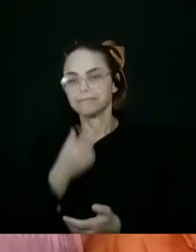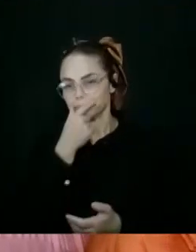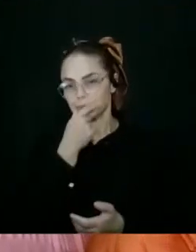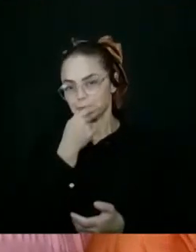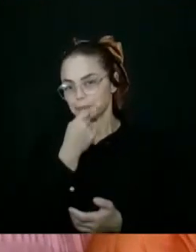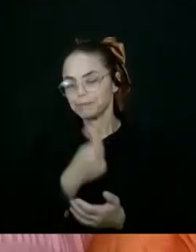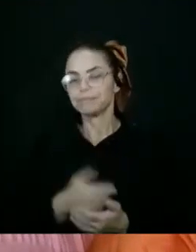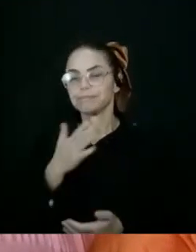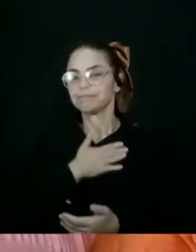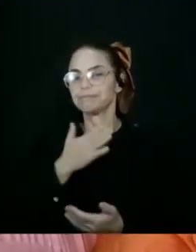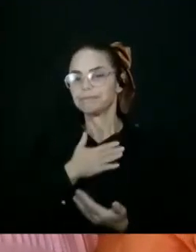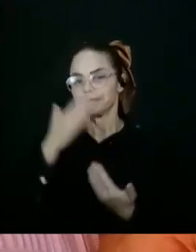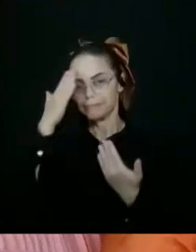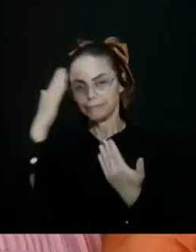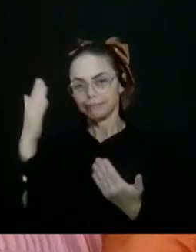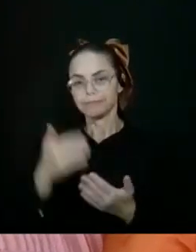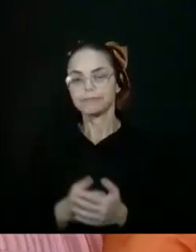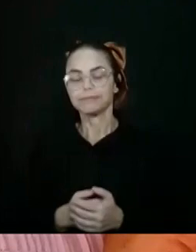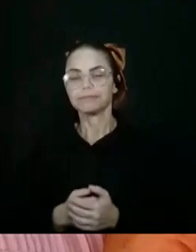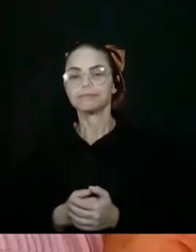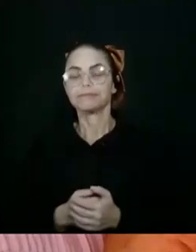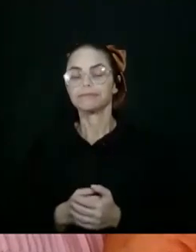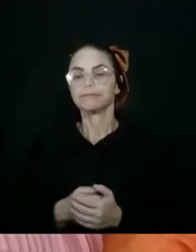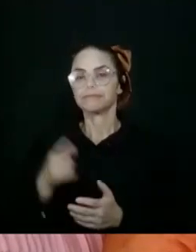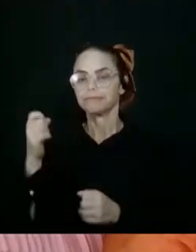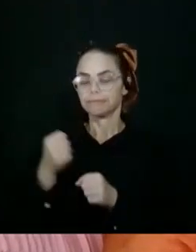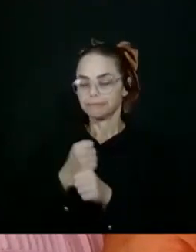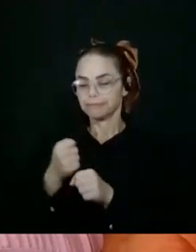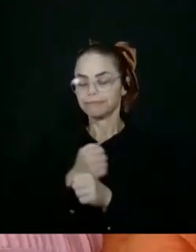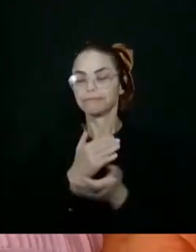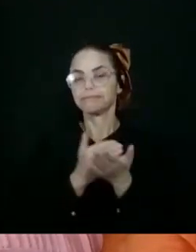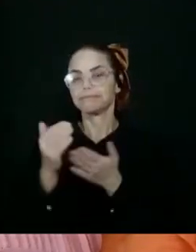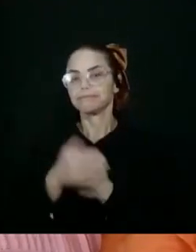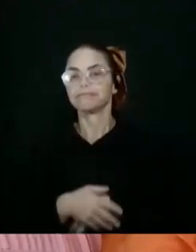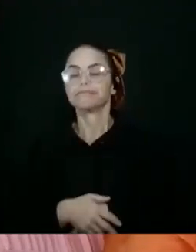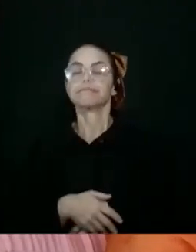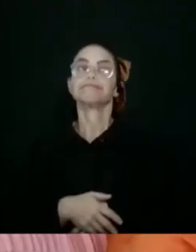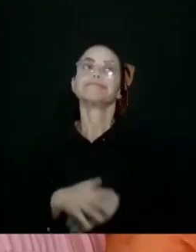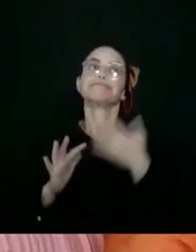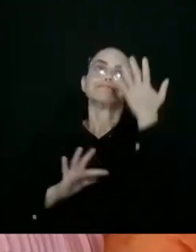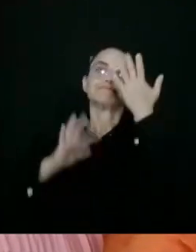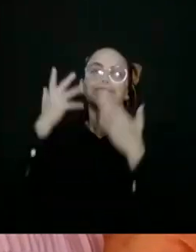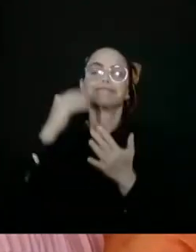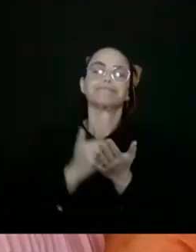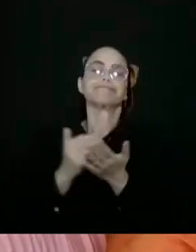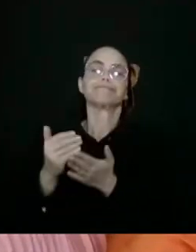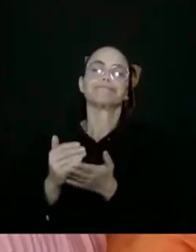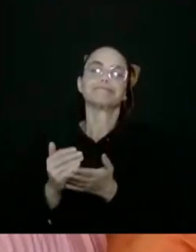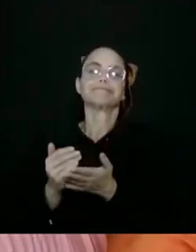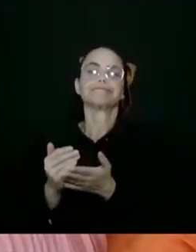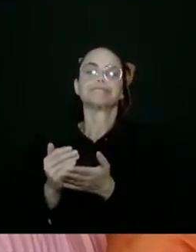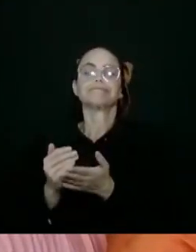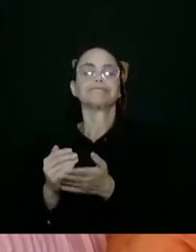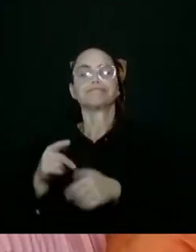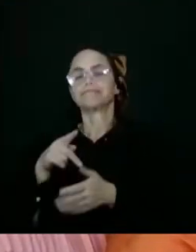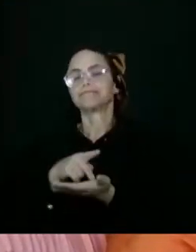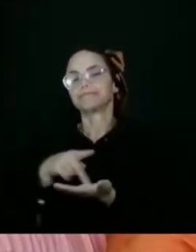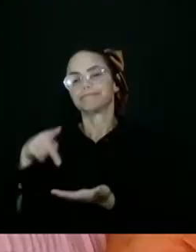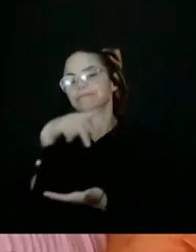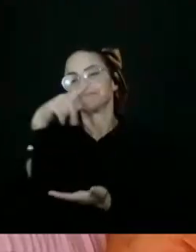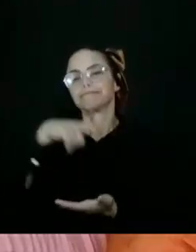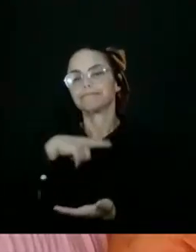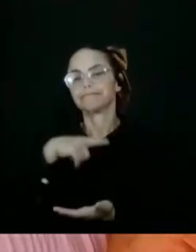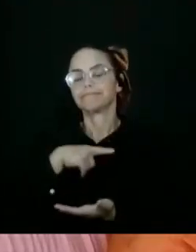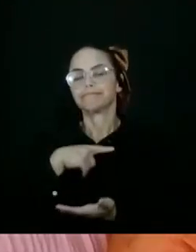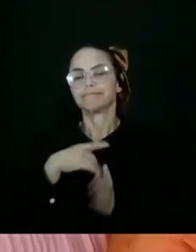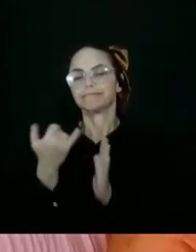agradeço. O ano começou, acabou o carnaval, todo mundo acha que vai chegar a Páscoa. Não, antes da Páscoa tem imposto de renda, então